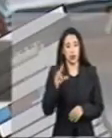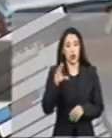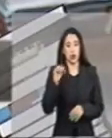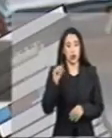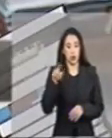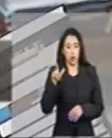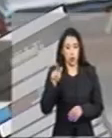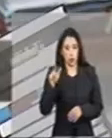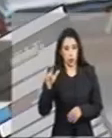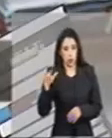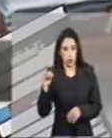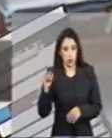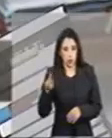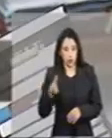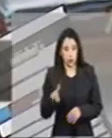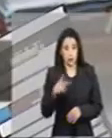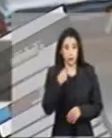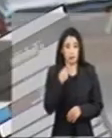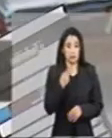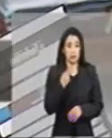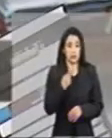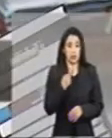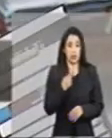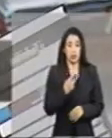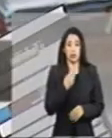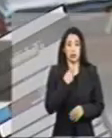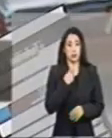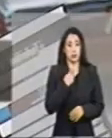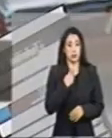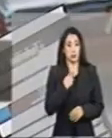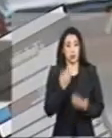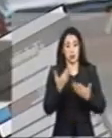Não tenho como, diante desse contexto,